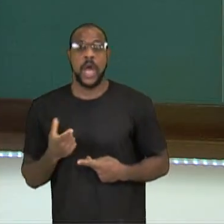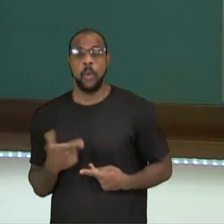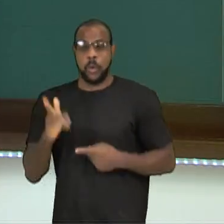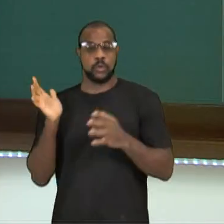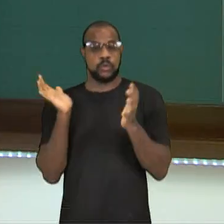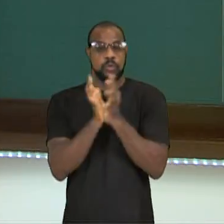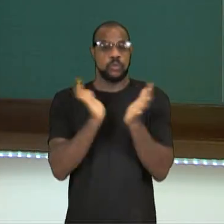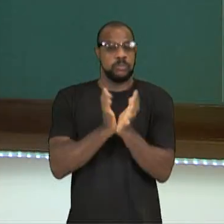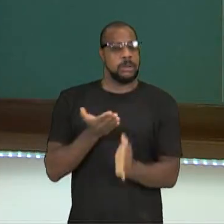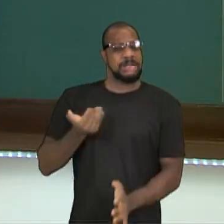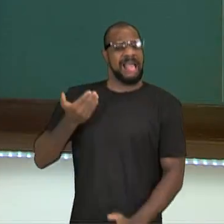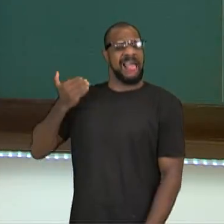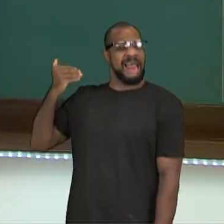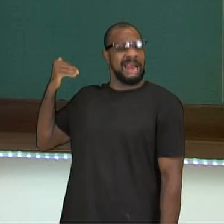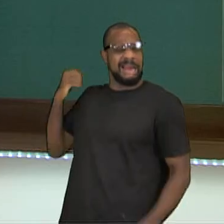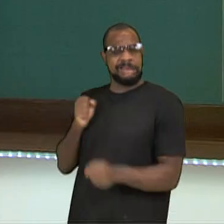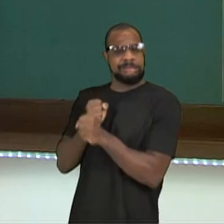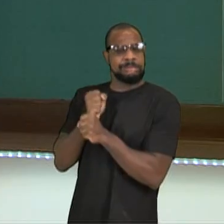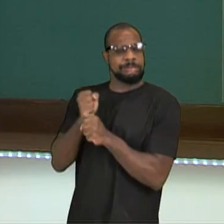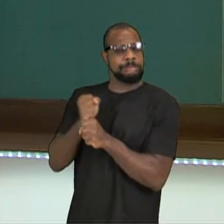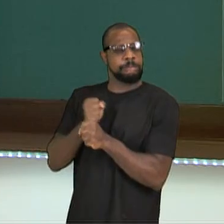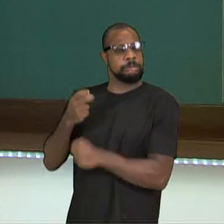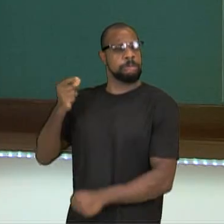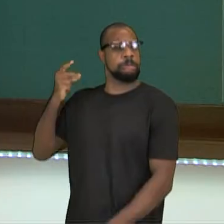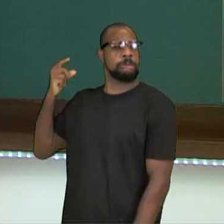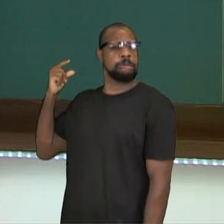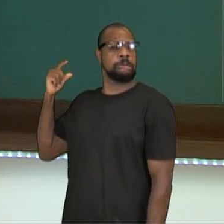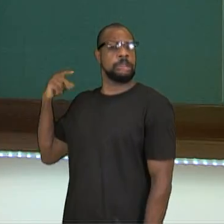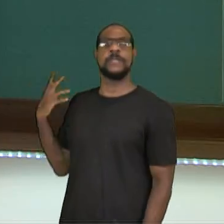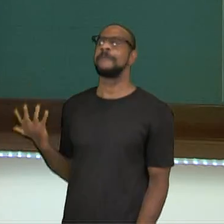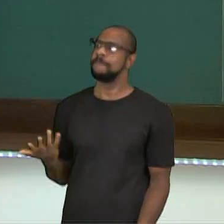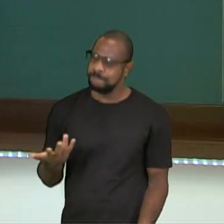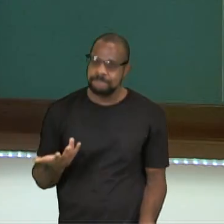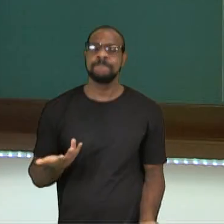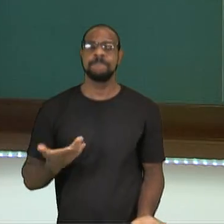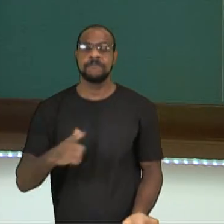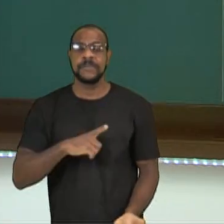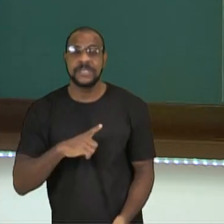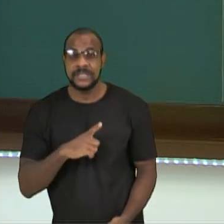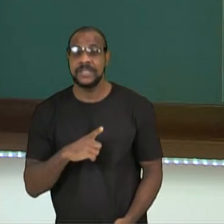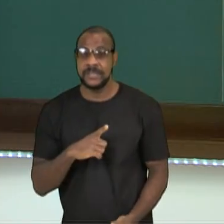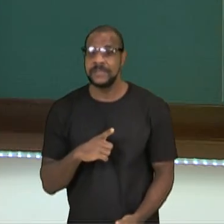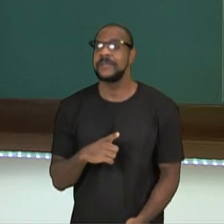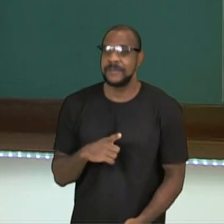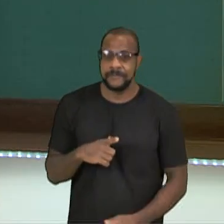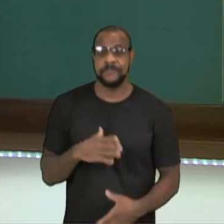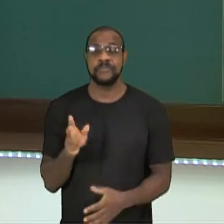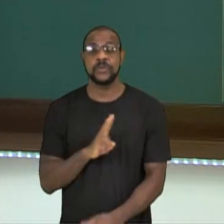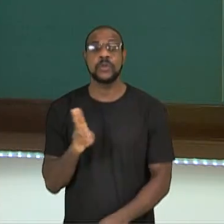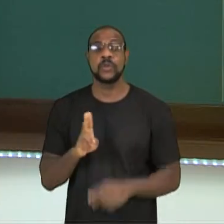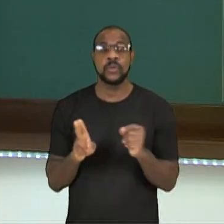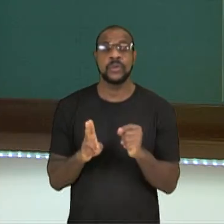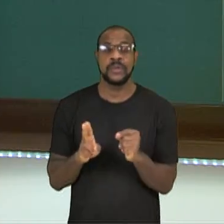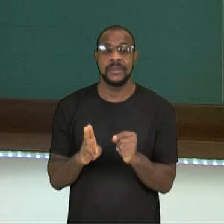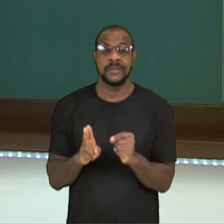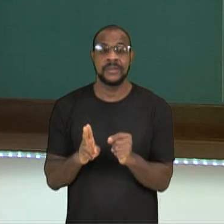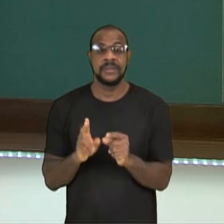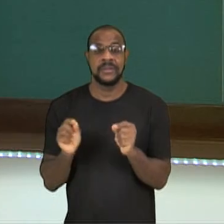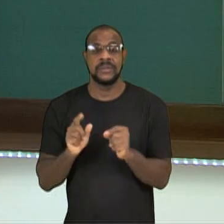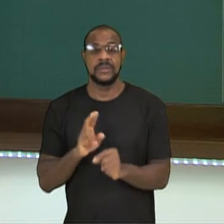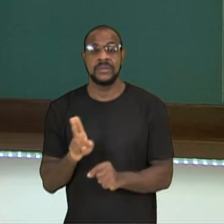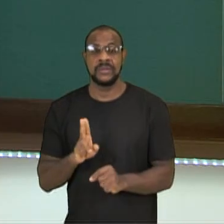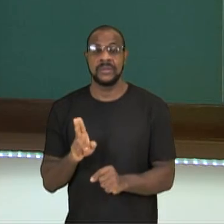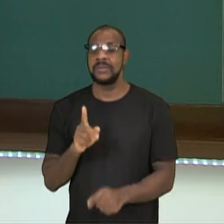Pois é, uma Australopithecus de 3,4 milhões de anos atrás, carinhosamente chamada de Lucy, é muito